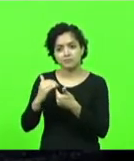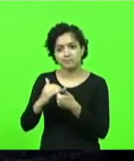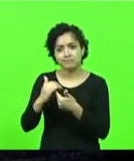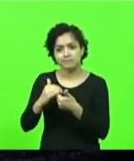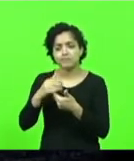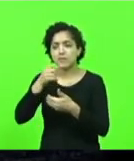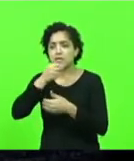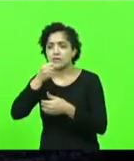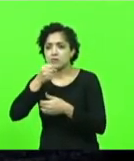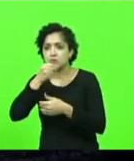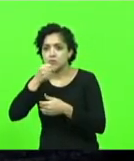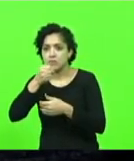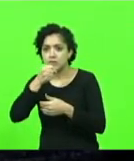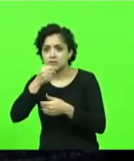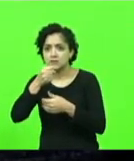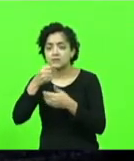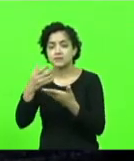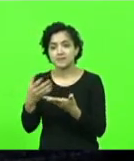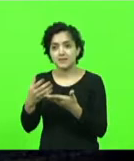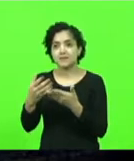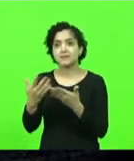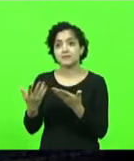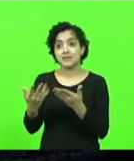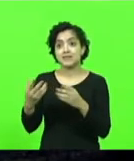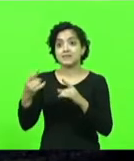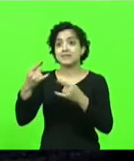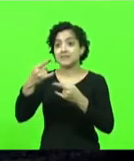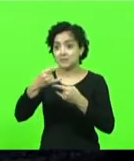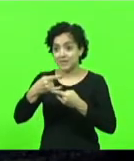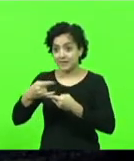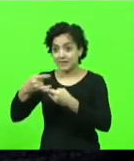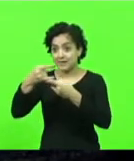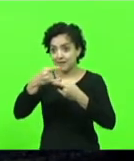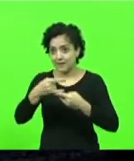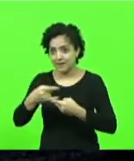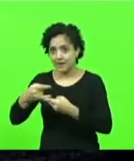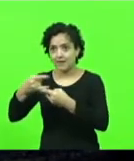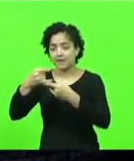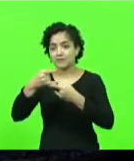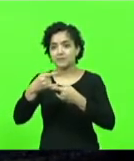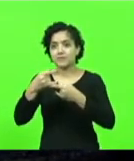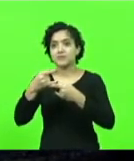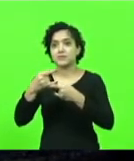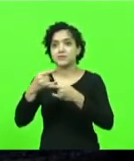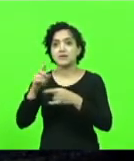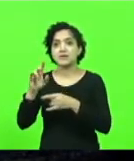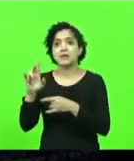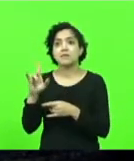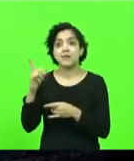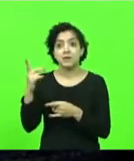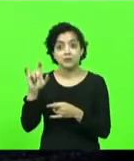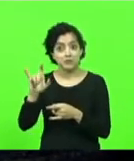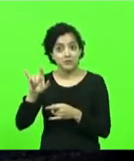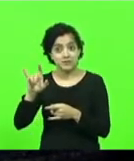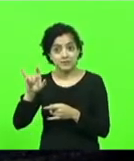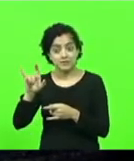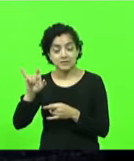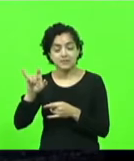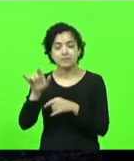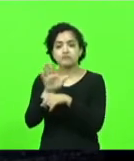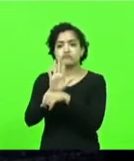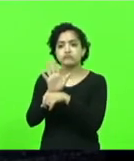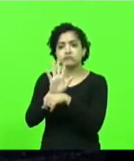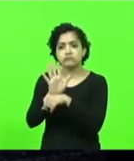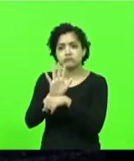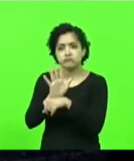entrevistas nas lives que eu fico fazendo pelo Instagram@Ana lavratti em gravações em vídeo em